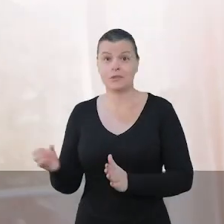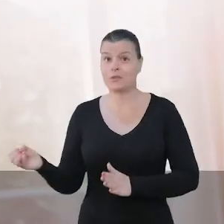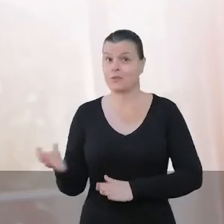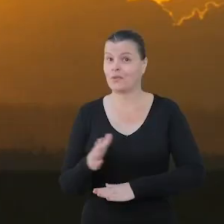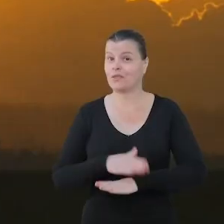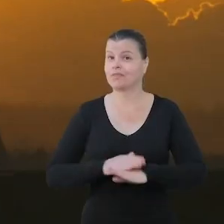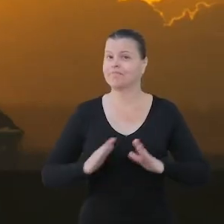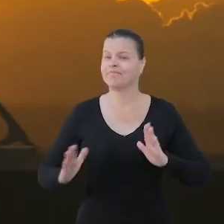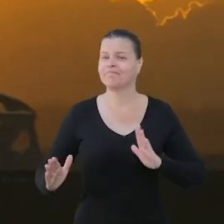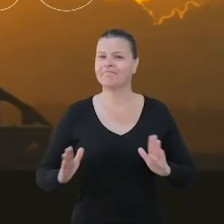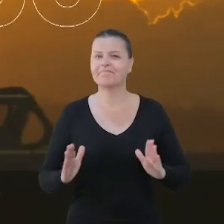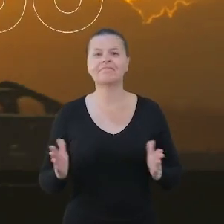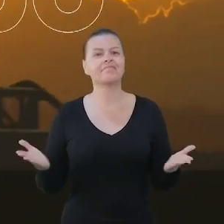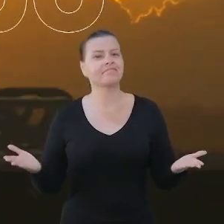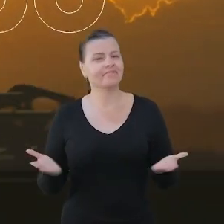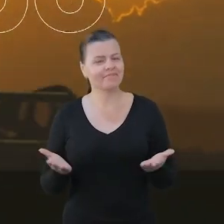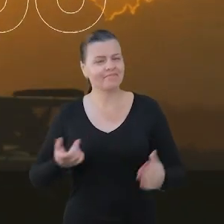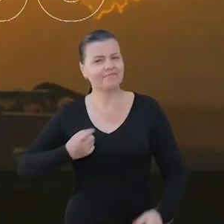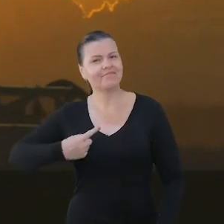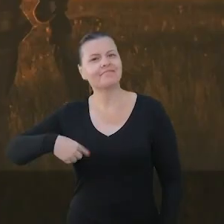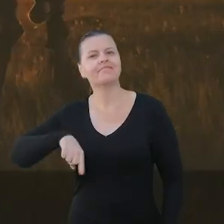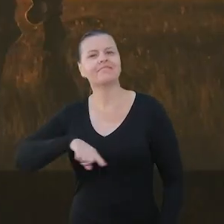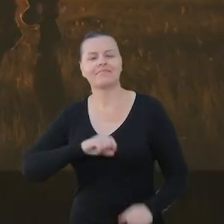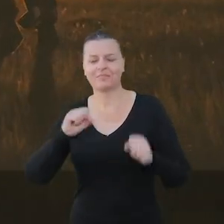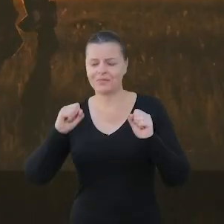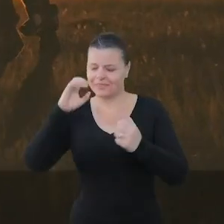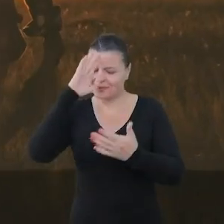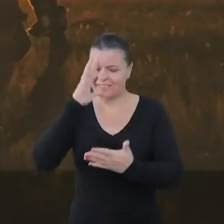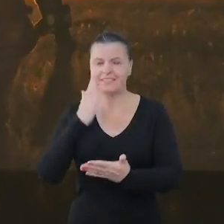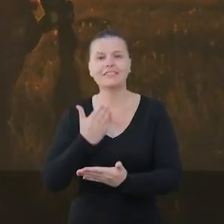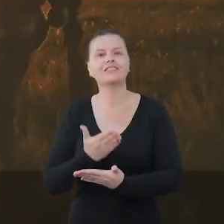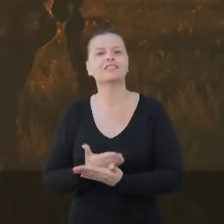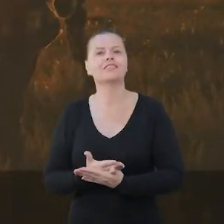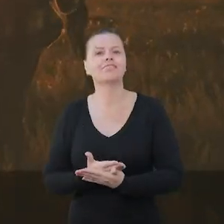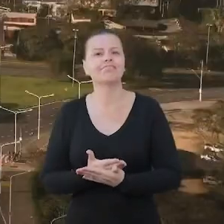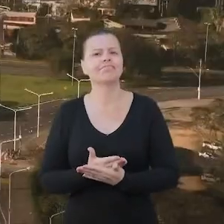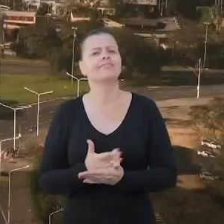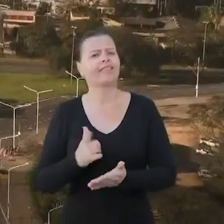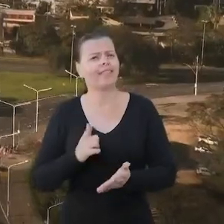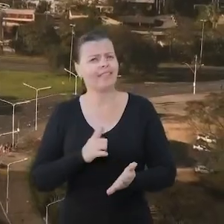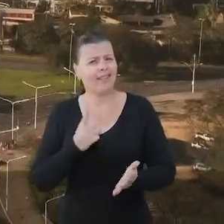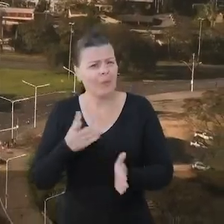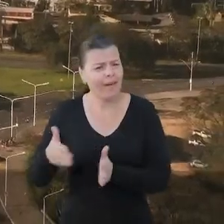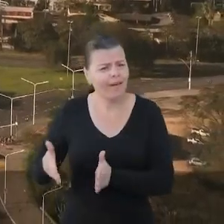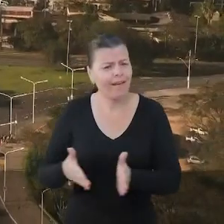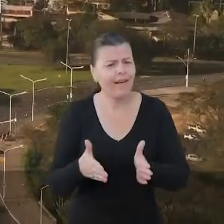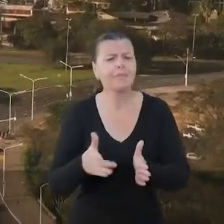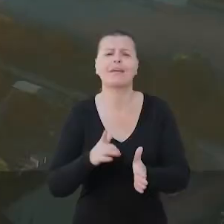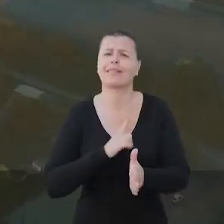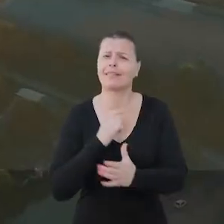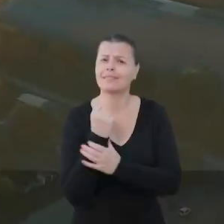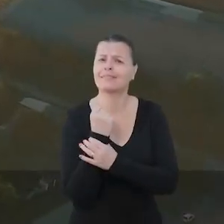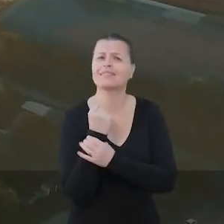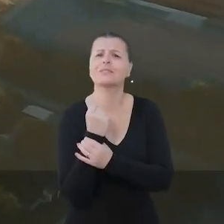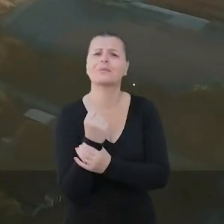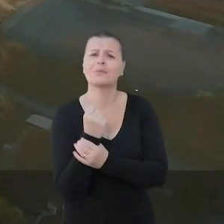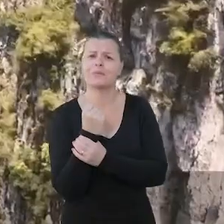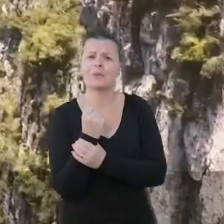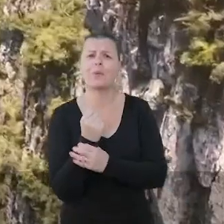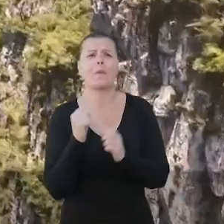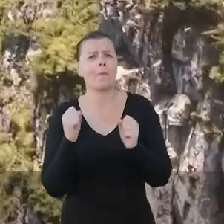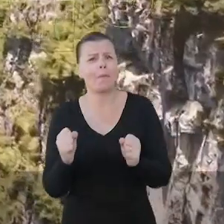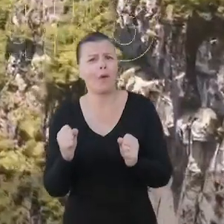dia vem chegando um novo tempo. Agora a gente pode acreditar. Existe